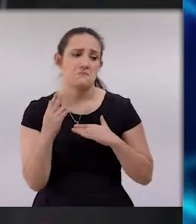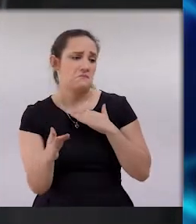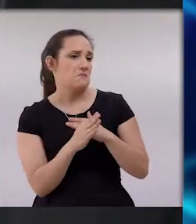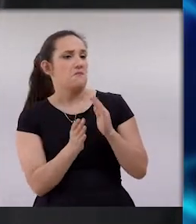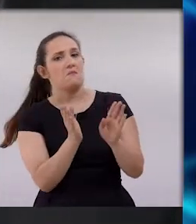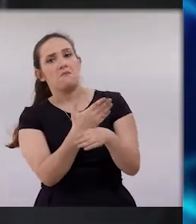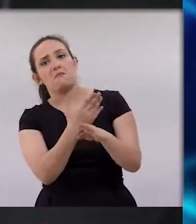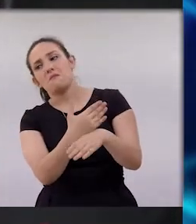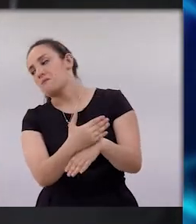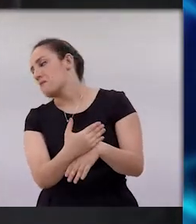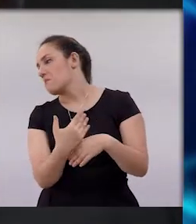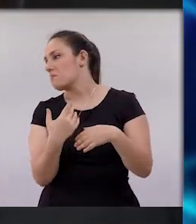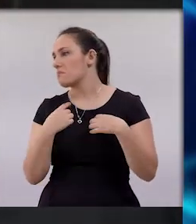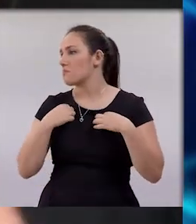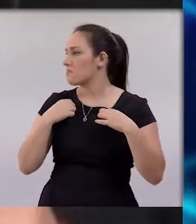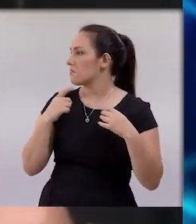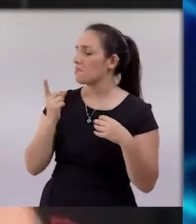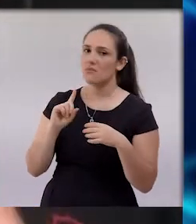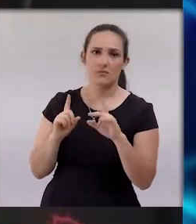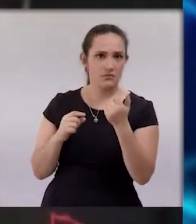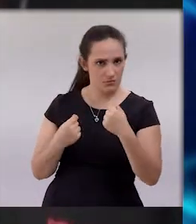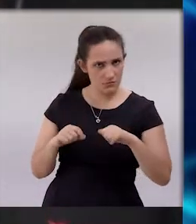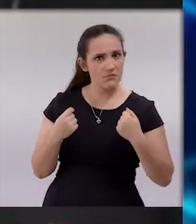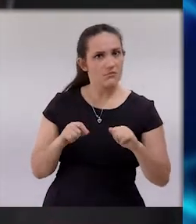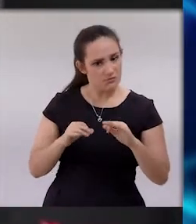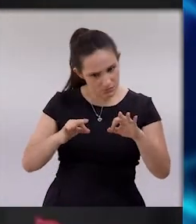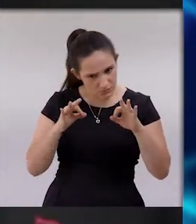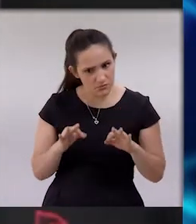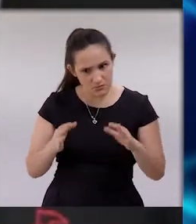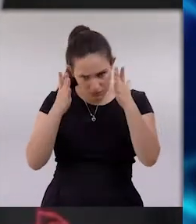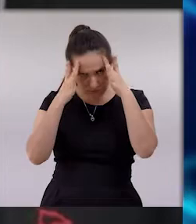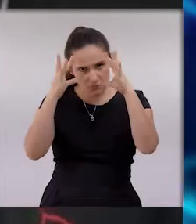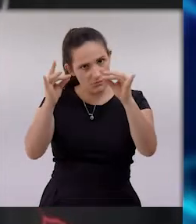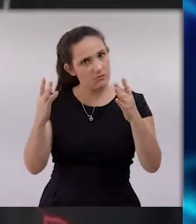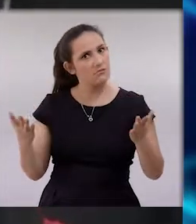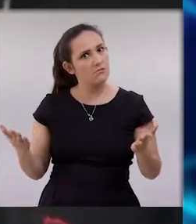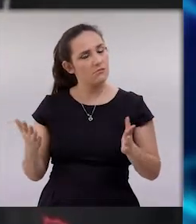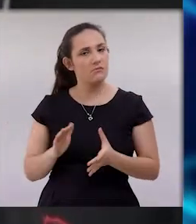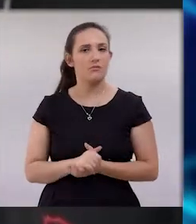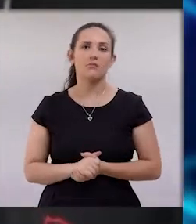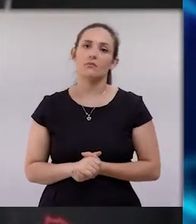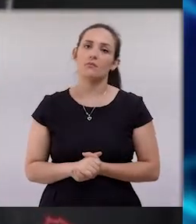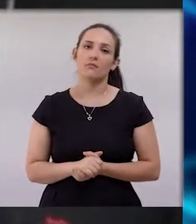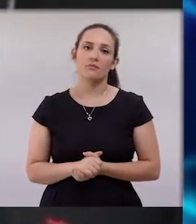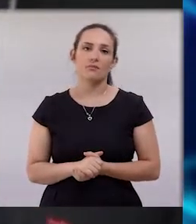fazer o atendimento por teleconsulta, que é esse modelo de interação específico que eu estou falando.